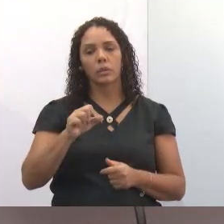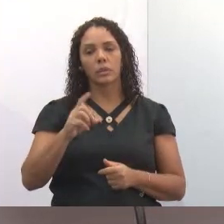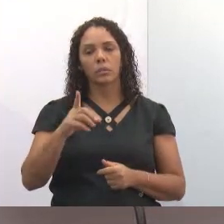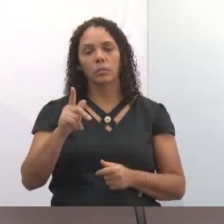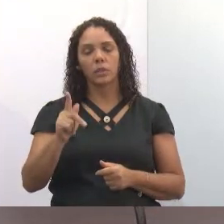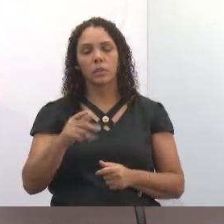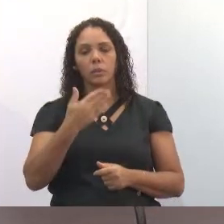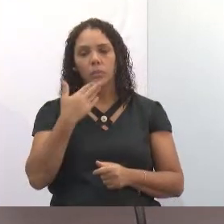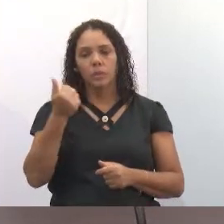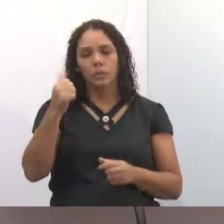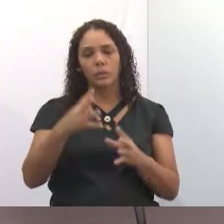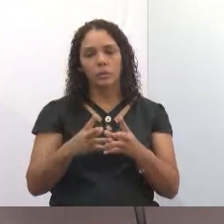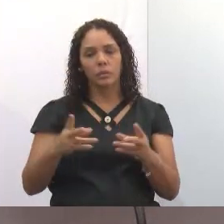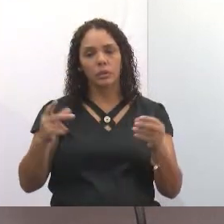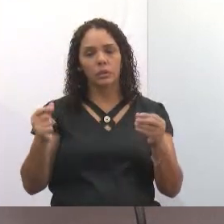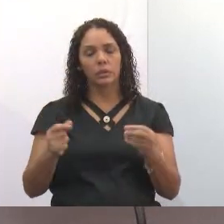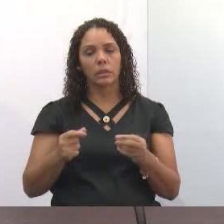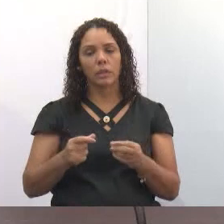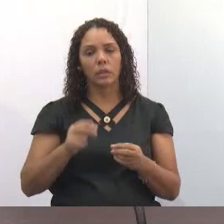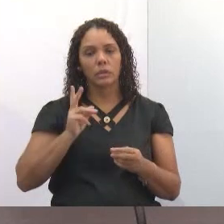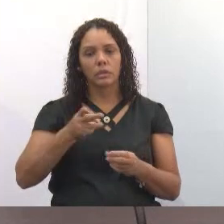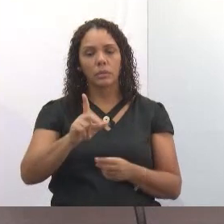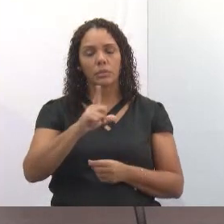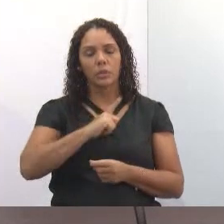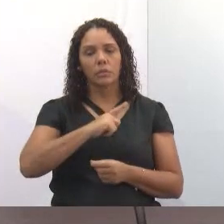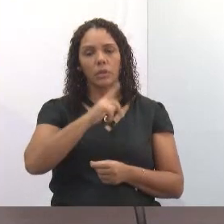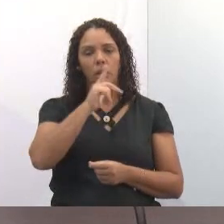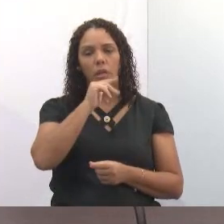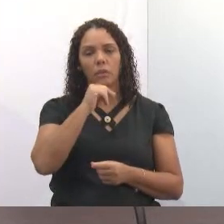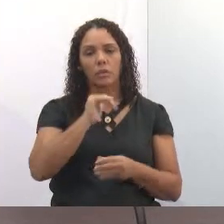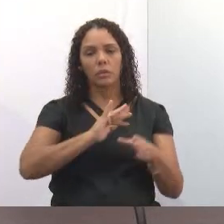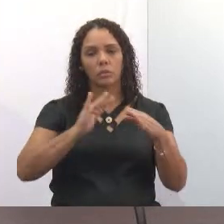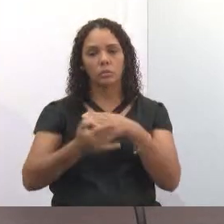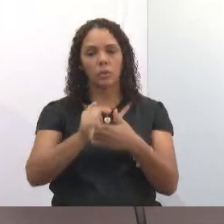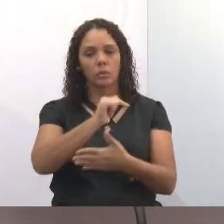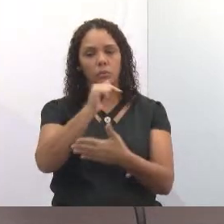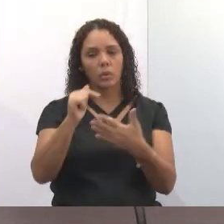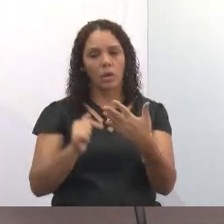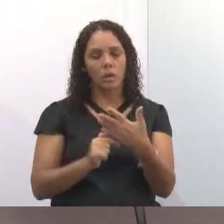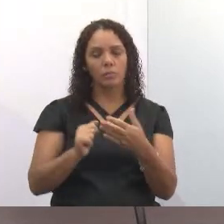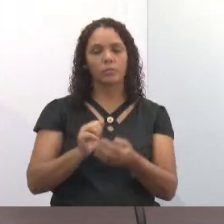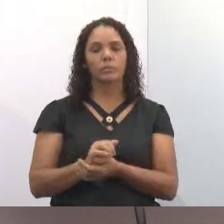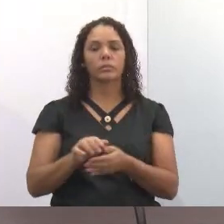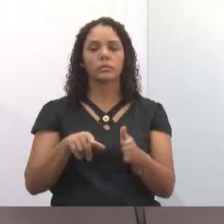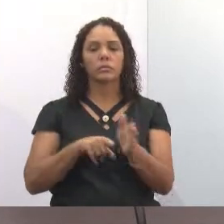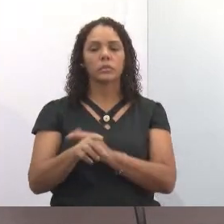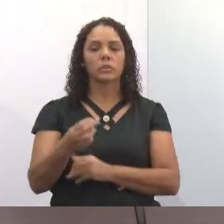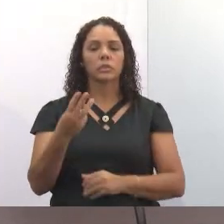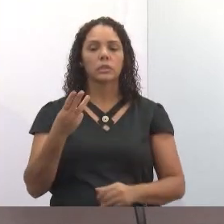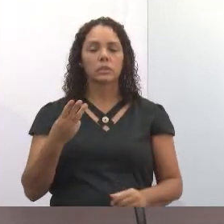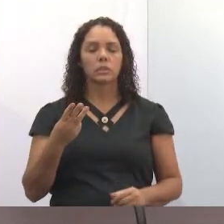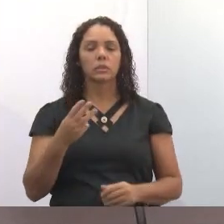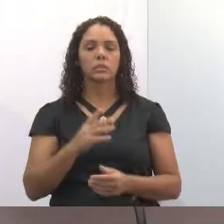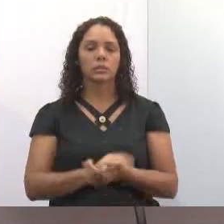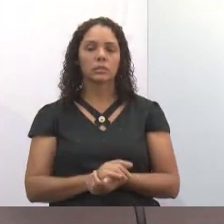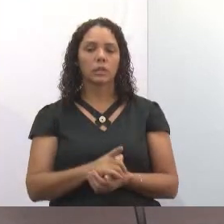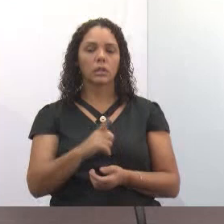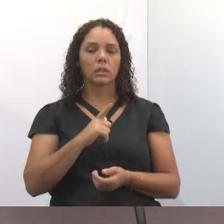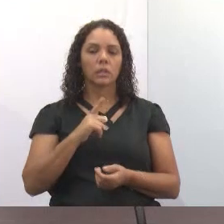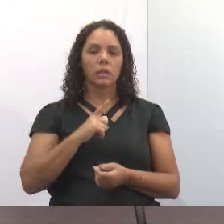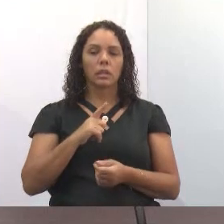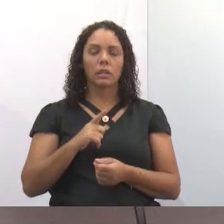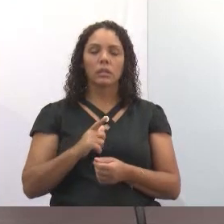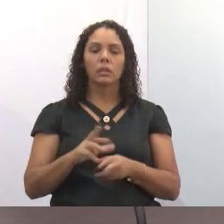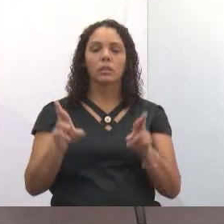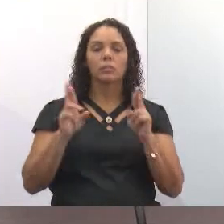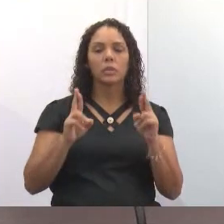e a constância do abastecimento nos bairros do Parque Meia Lua, Lagoa Azul e Jardim de Conquista. 3. Há expectativa